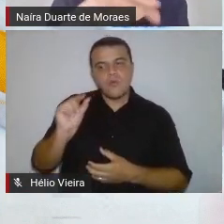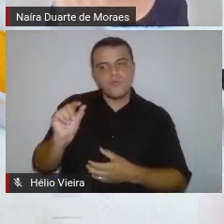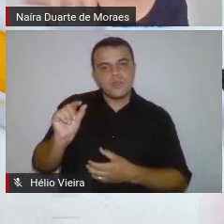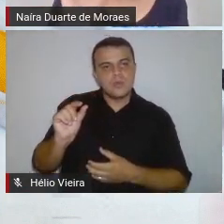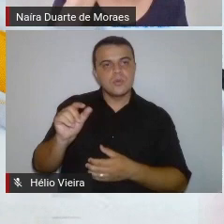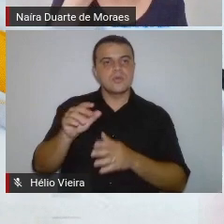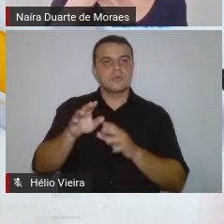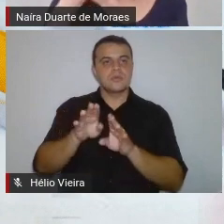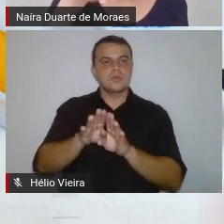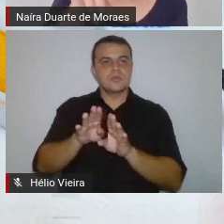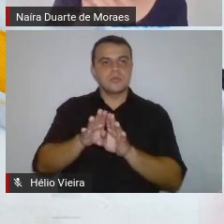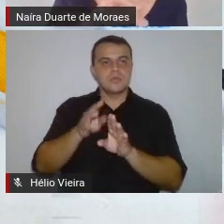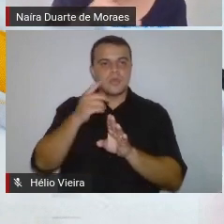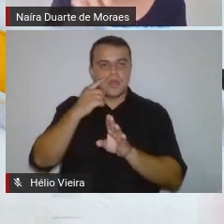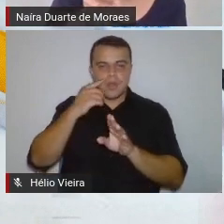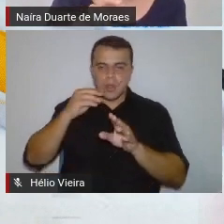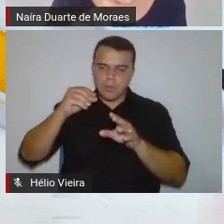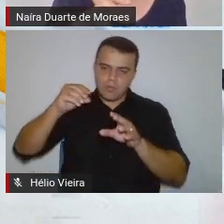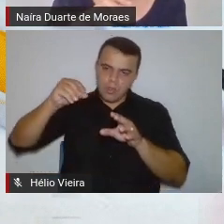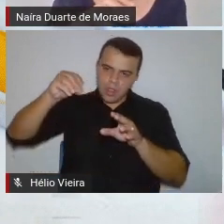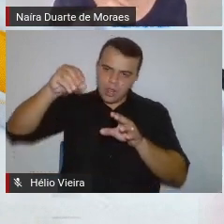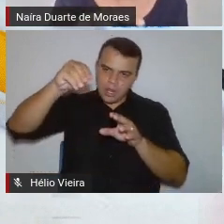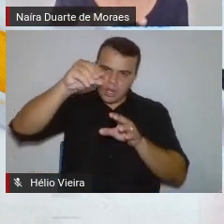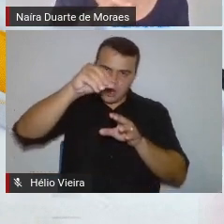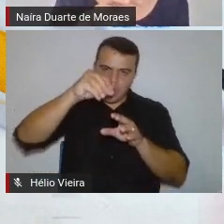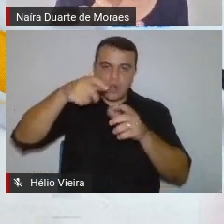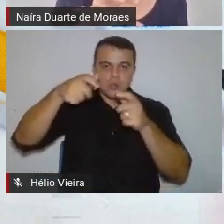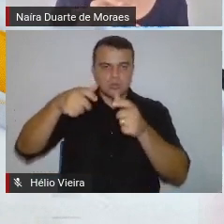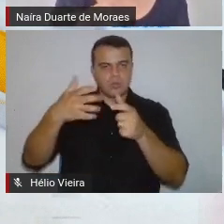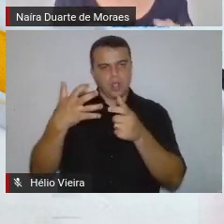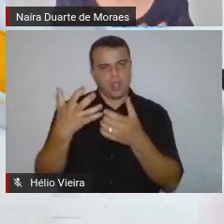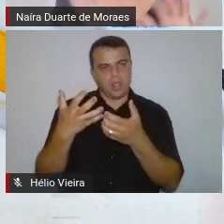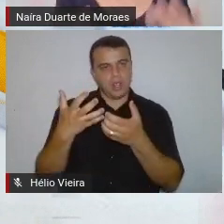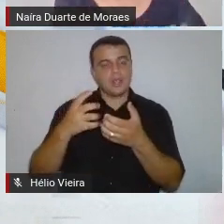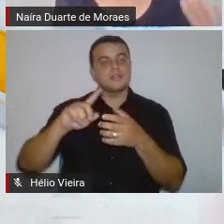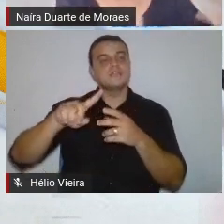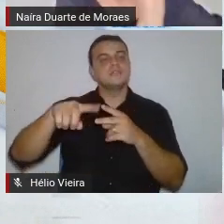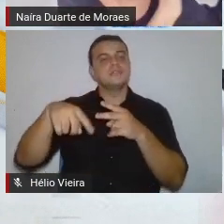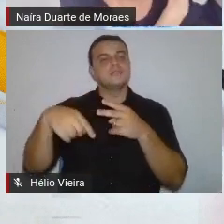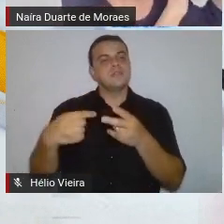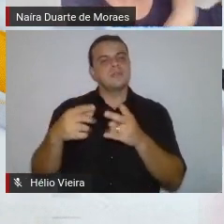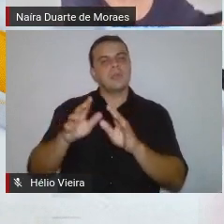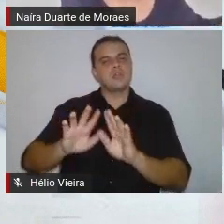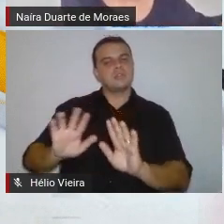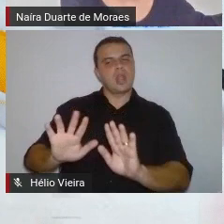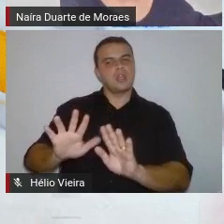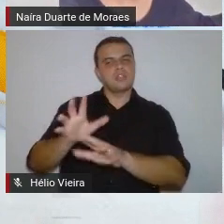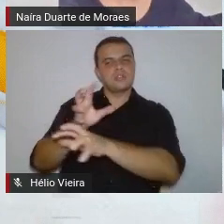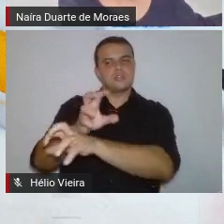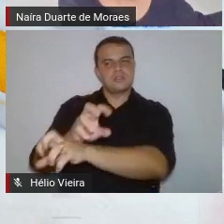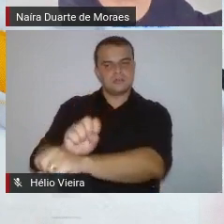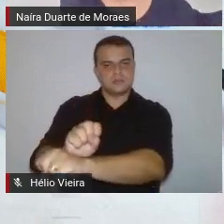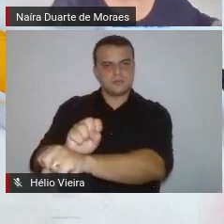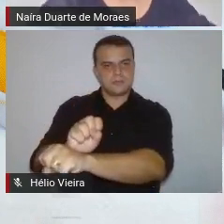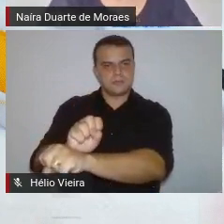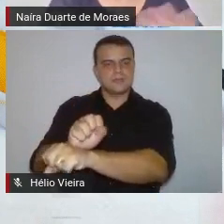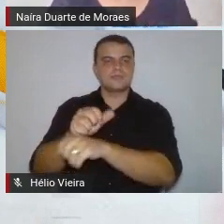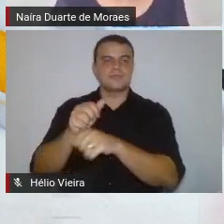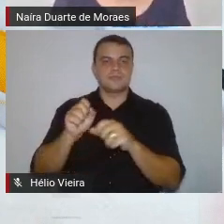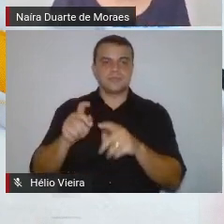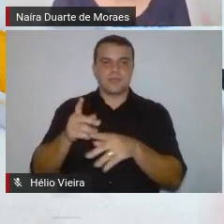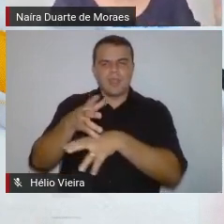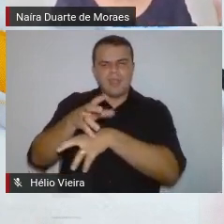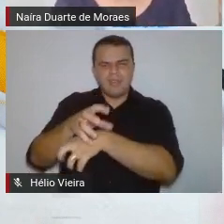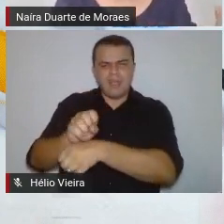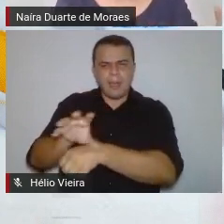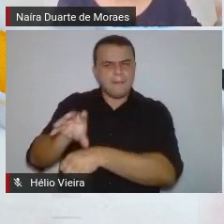coloca, polvilha ele no lugar onde a gente quer e depois deixa secar, tá bom? Não